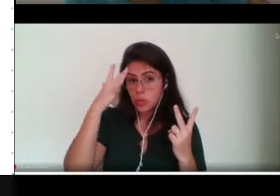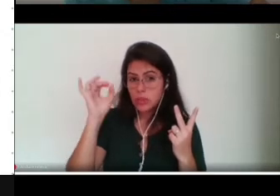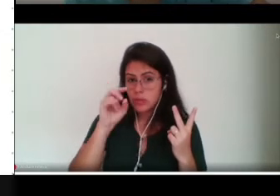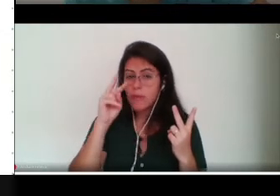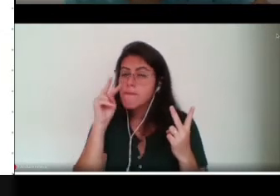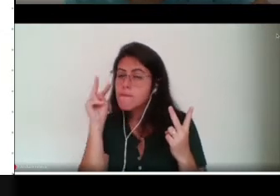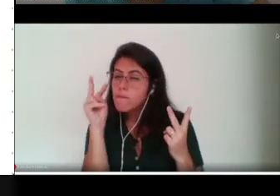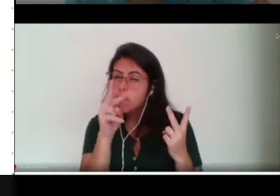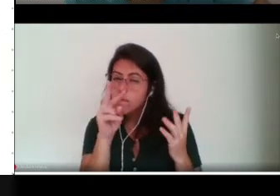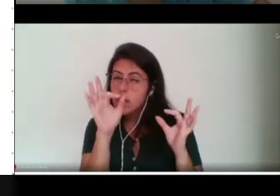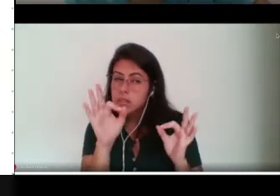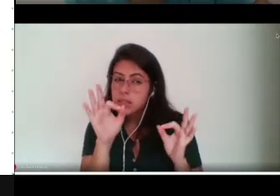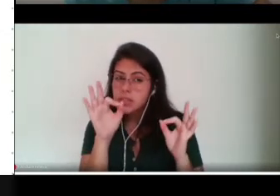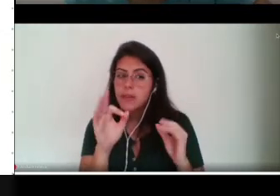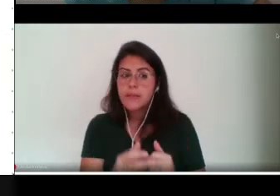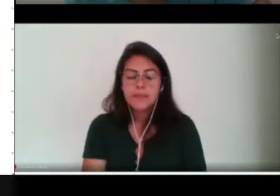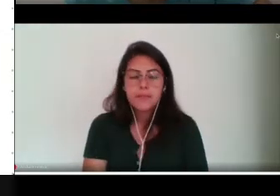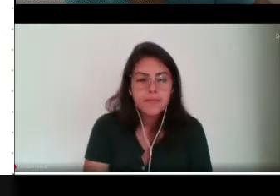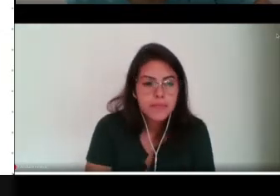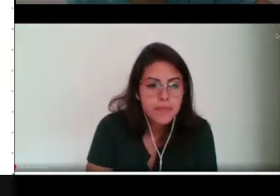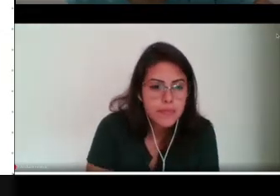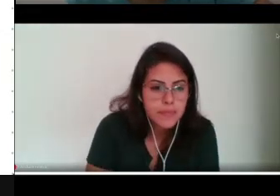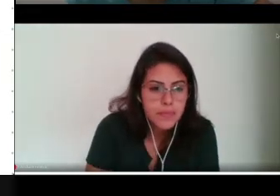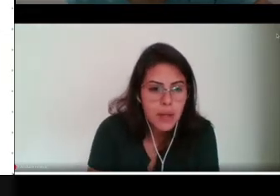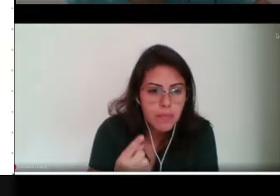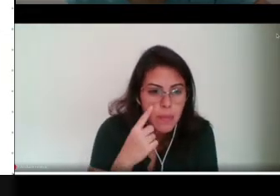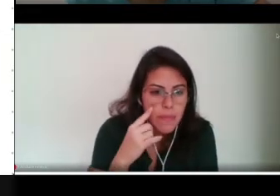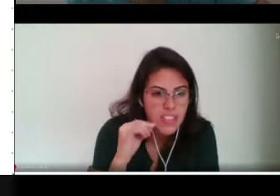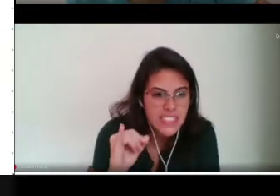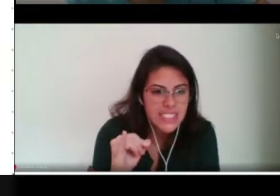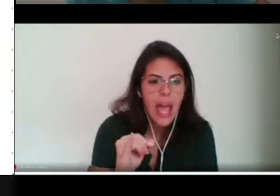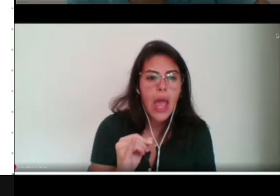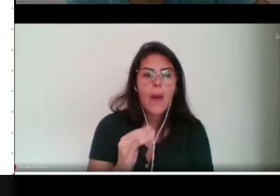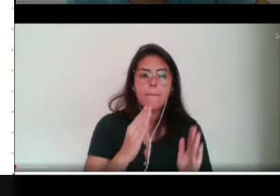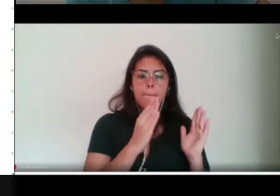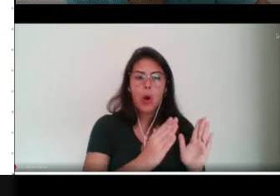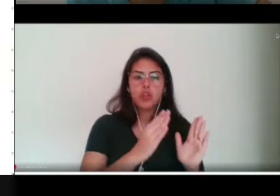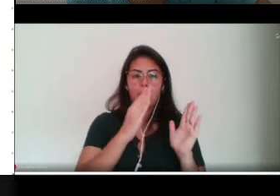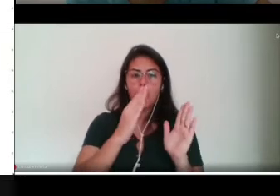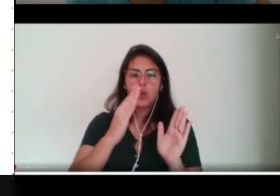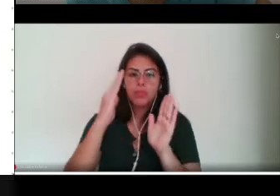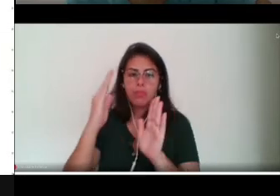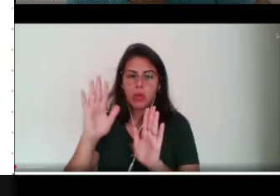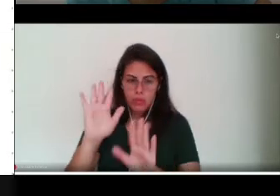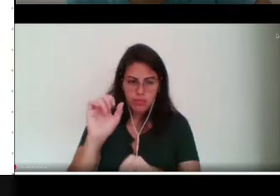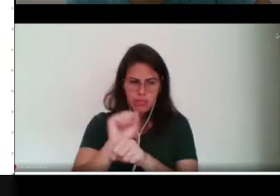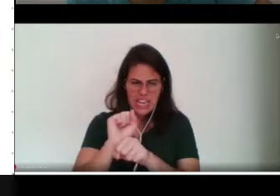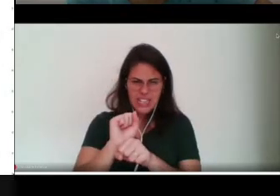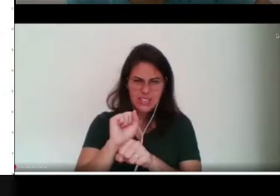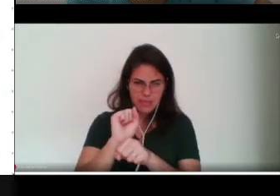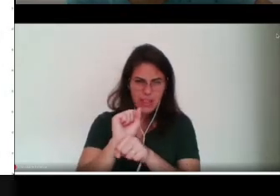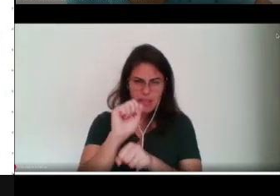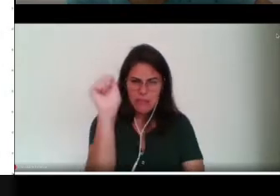módulo. Do ponto 2 até o... Deixa eu apagar isso aqui. Não muito.